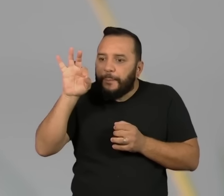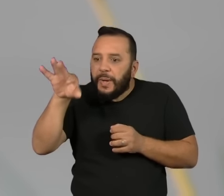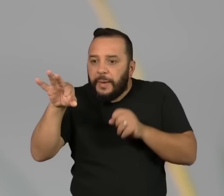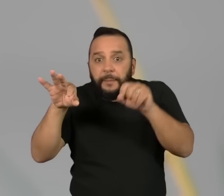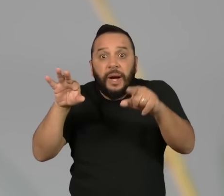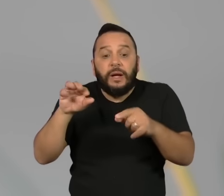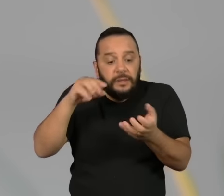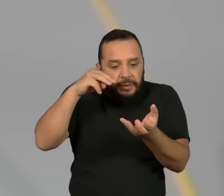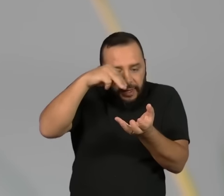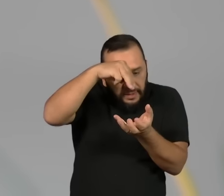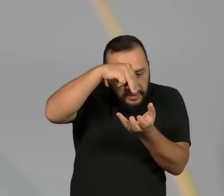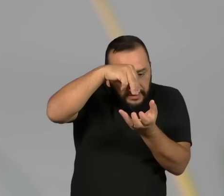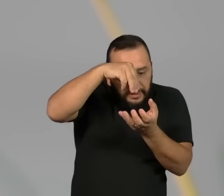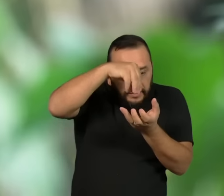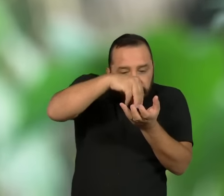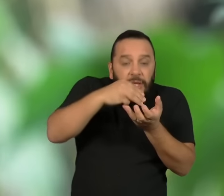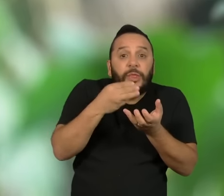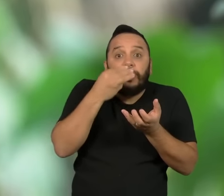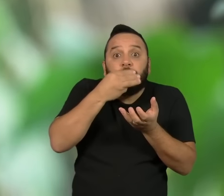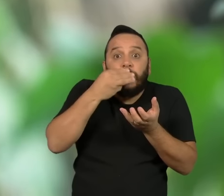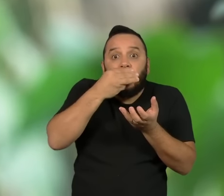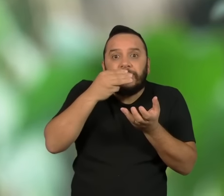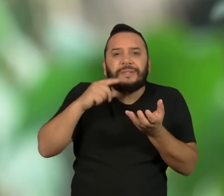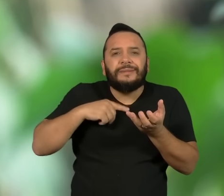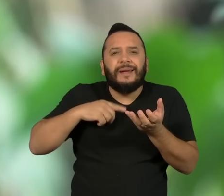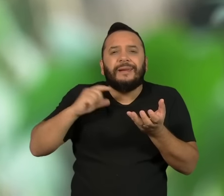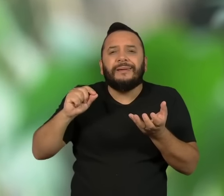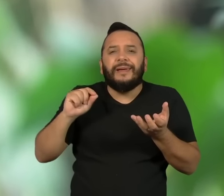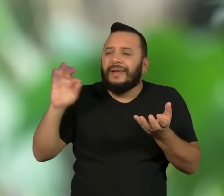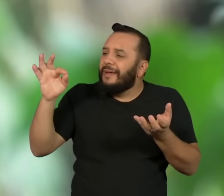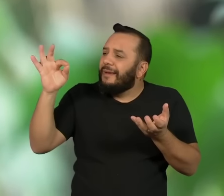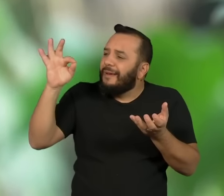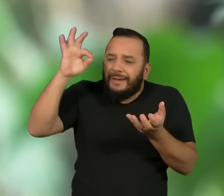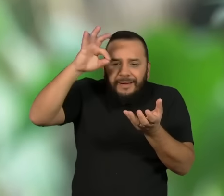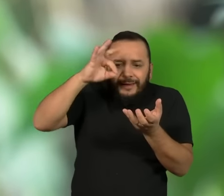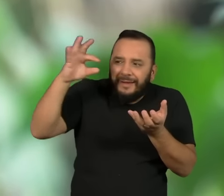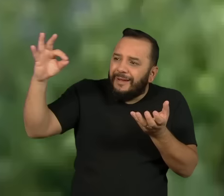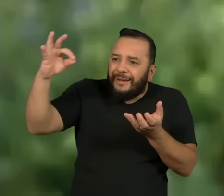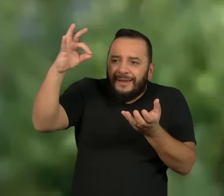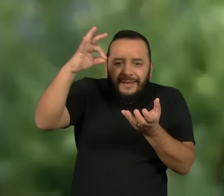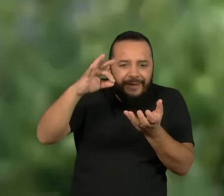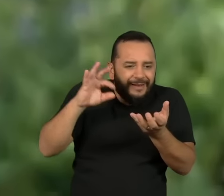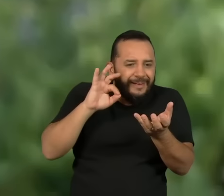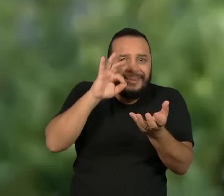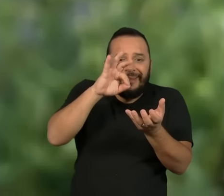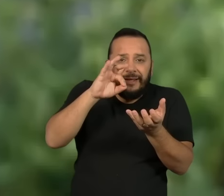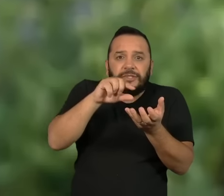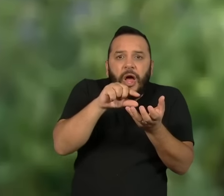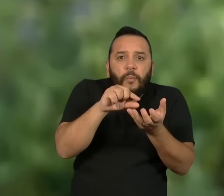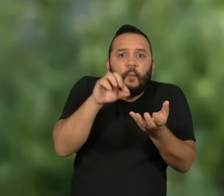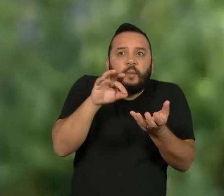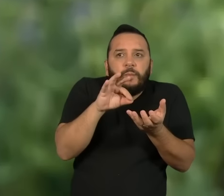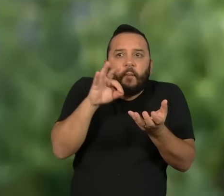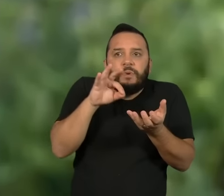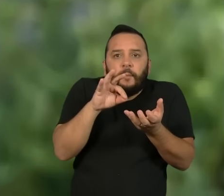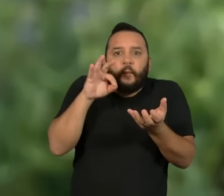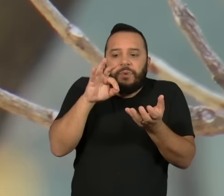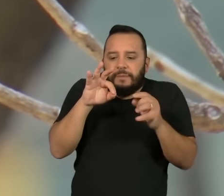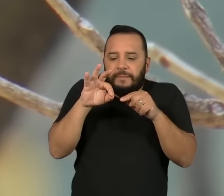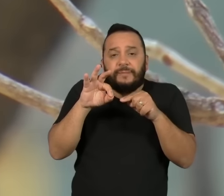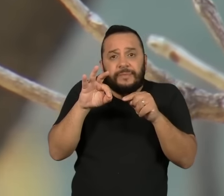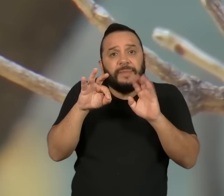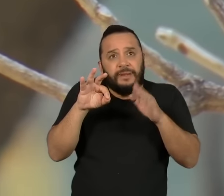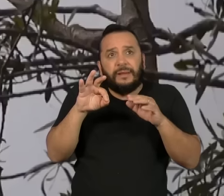doce produzido pelas flores atrai pequenos animais à procura de alimentos. Ao sugar o néctar,